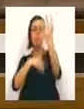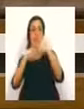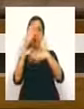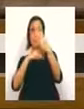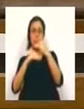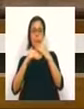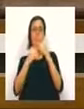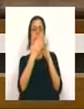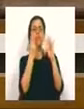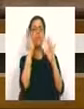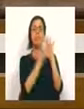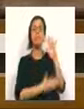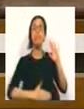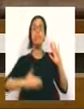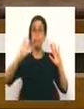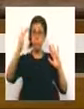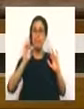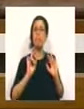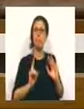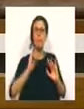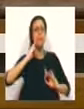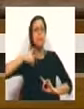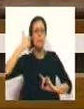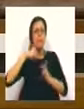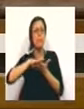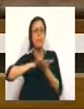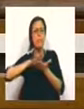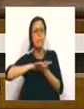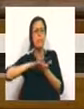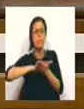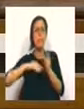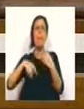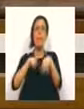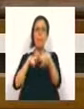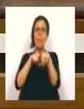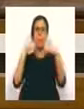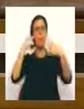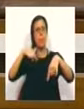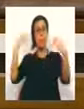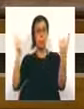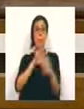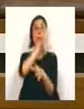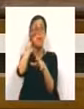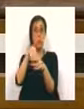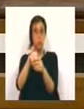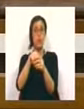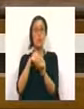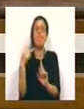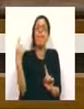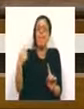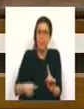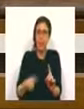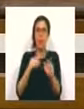aprendizagem ao longo da vida constituem princípios basilares das políticas públicas de inclusão que